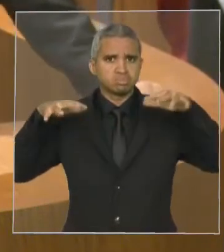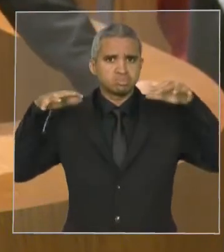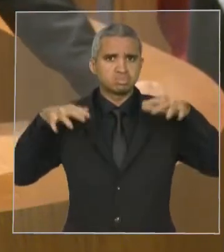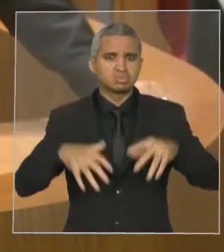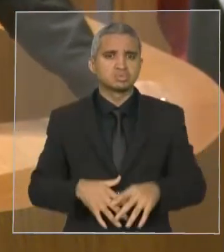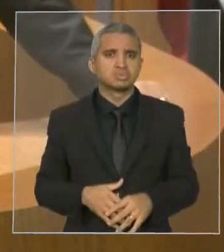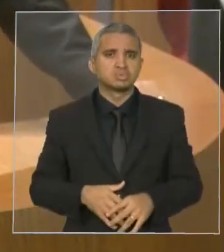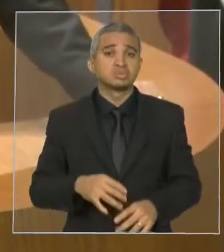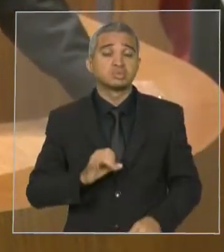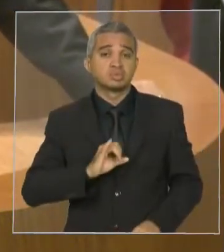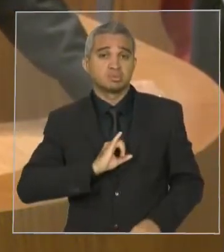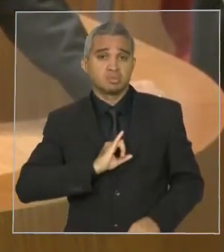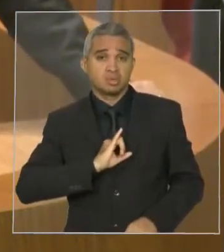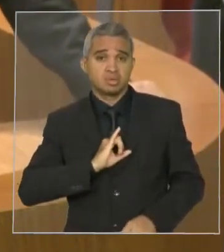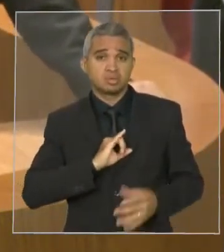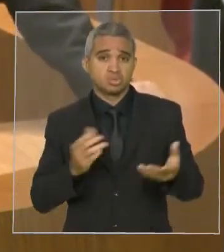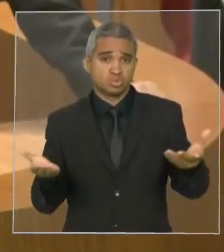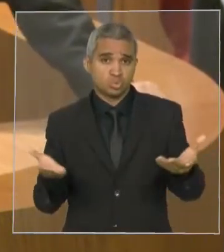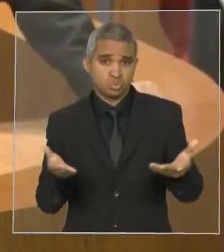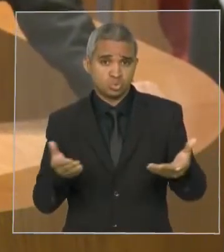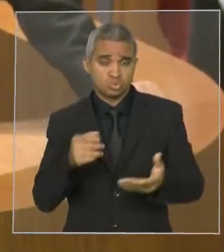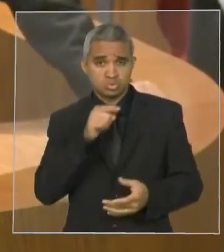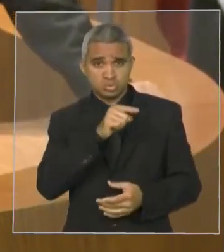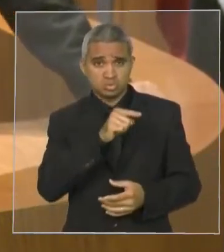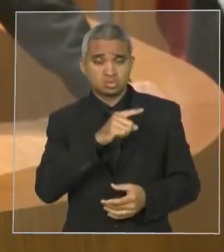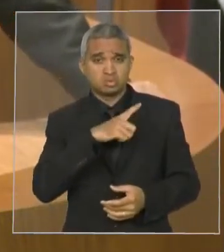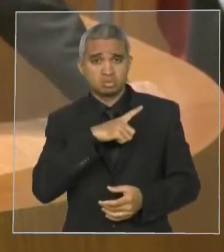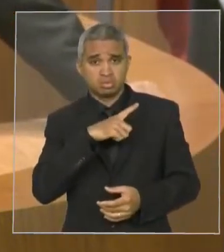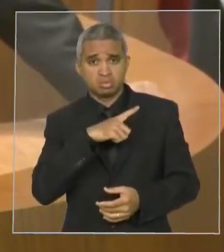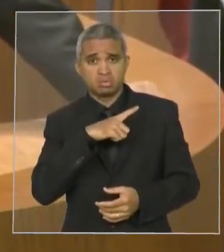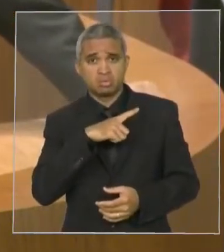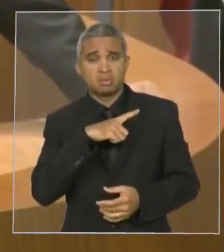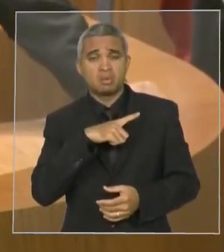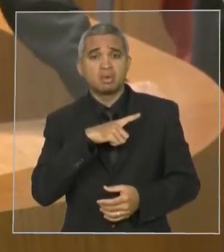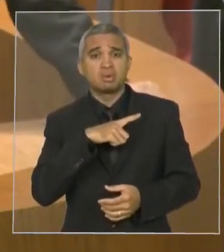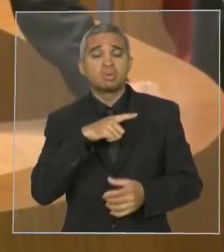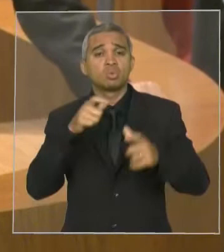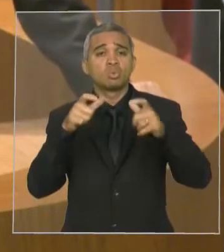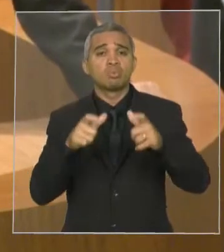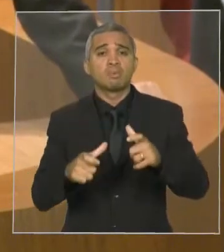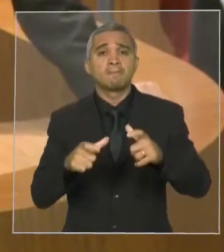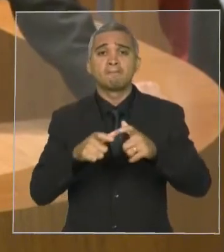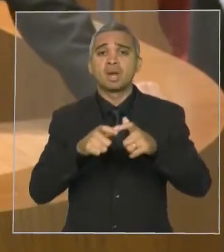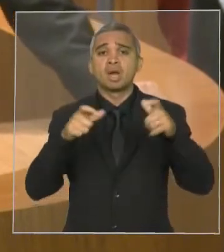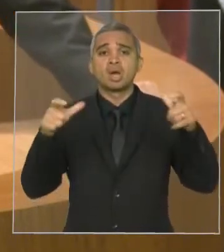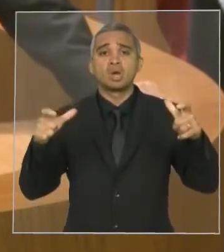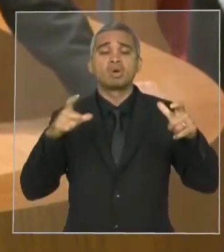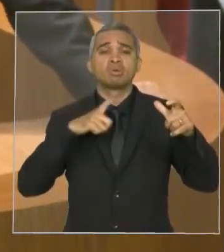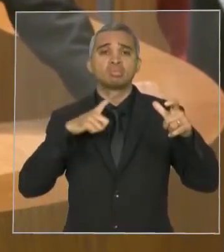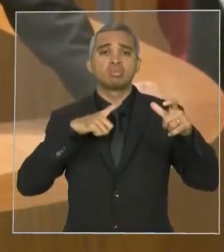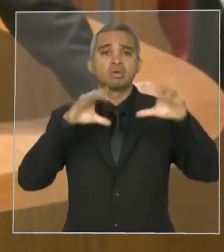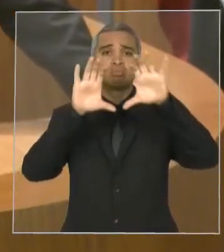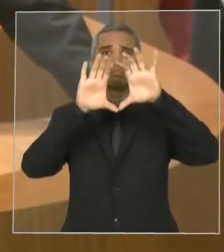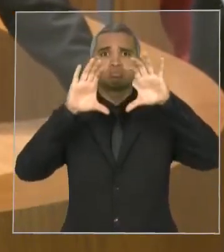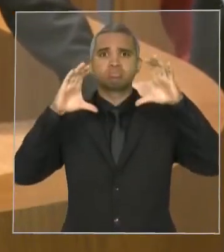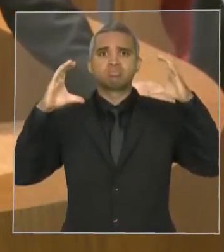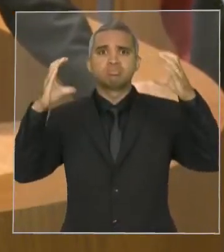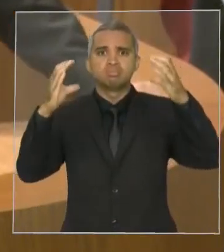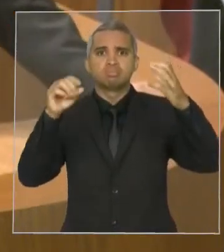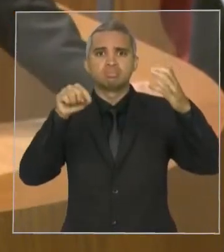atriz tem hoje lá na beira rio a maior esplanada para eventos sociais culturais religiosos